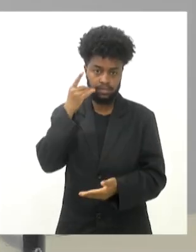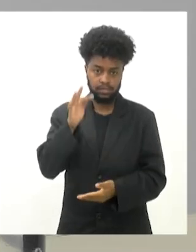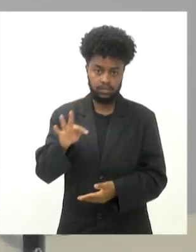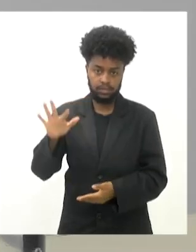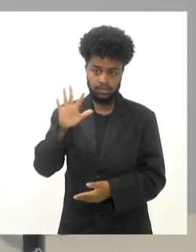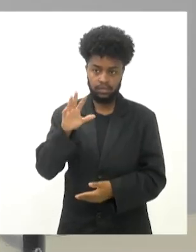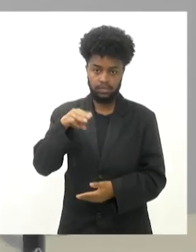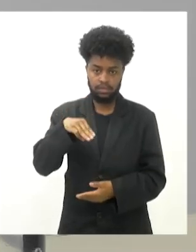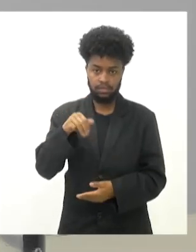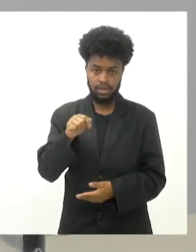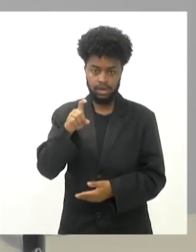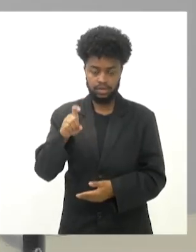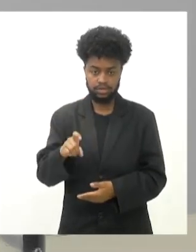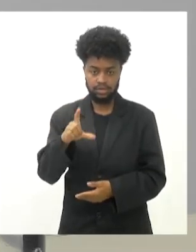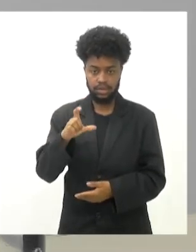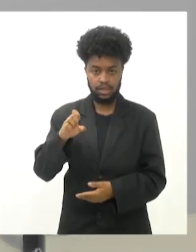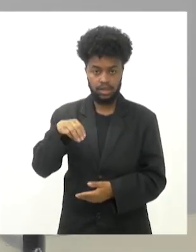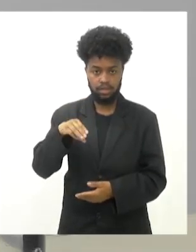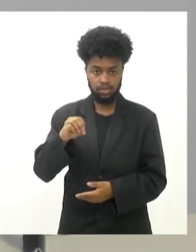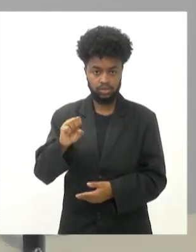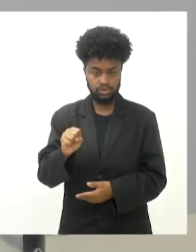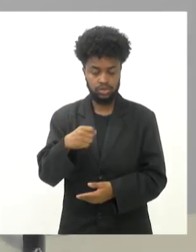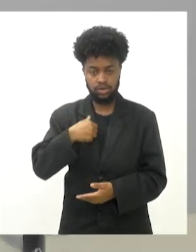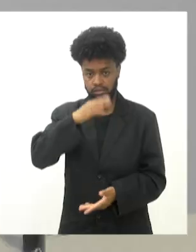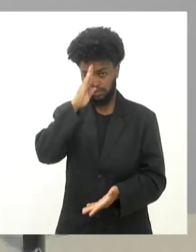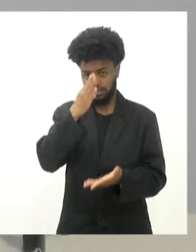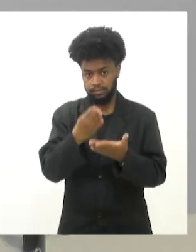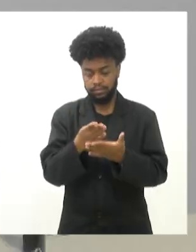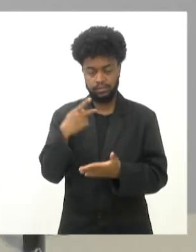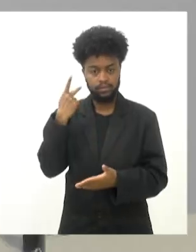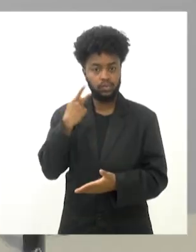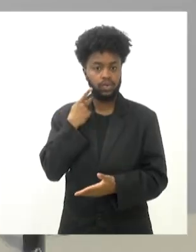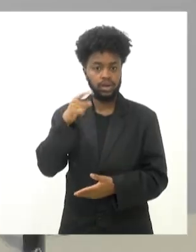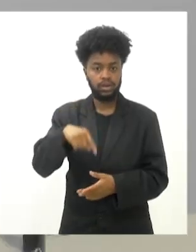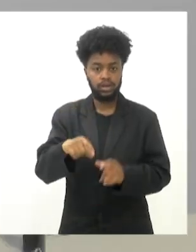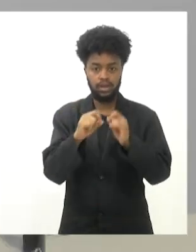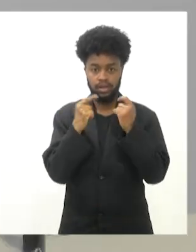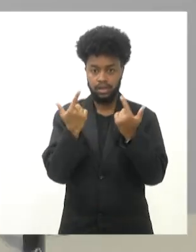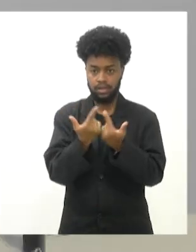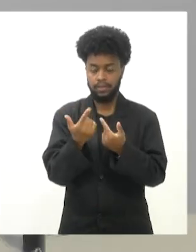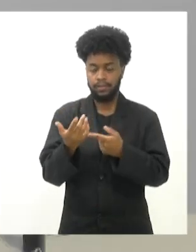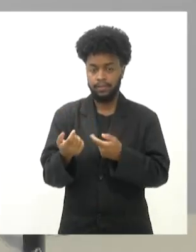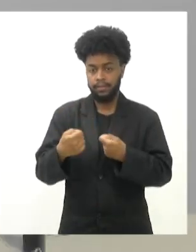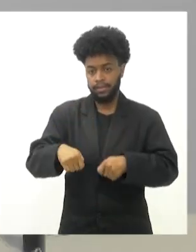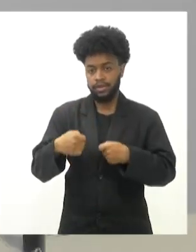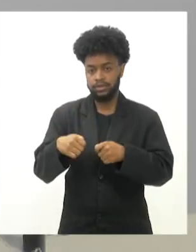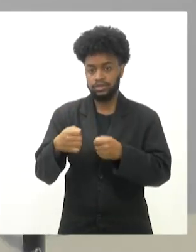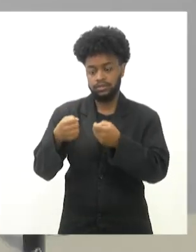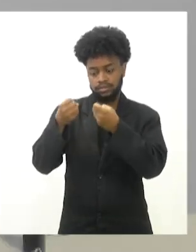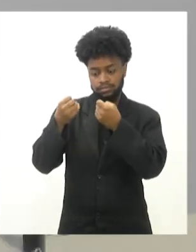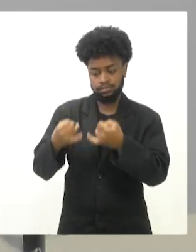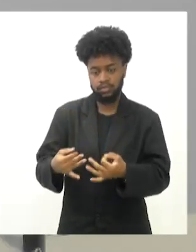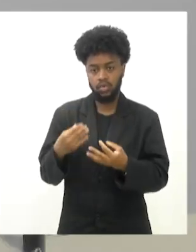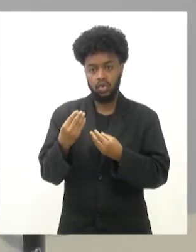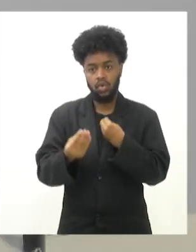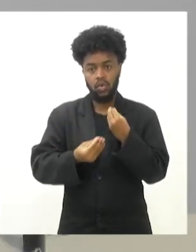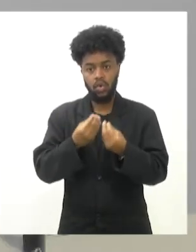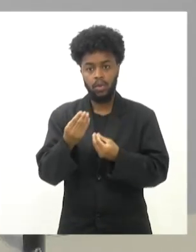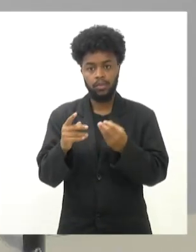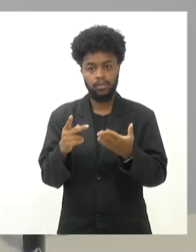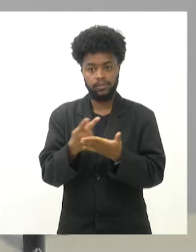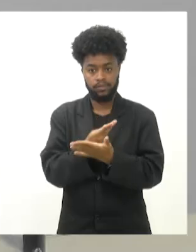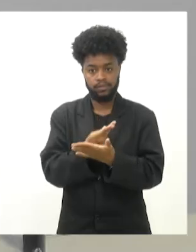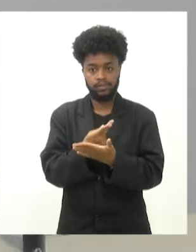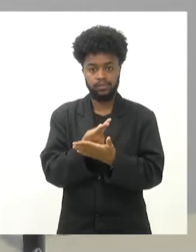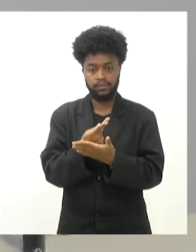Max Lemos. Então, acho que a Procuradoria da Casa tem que nos trazer à luz como seria o caso...